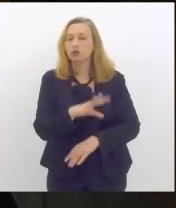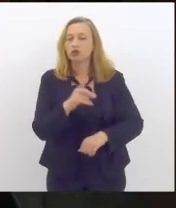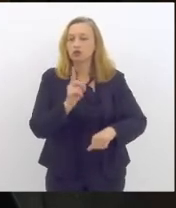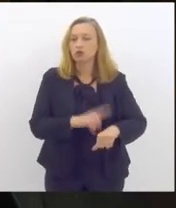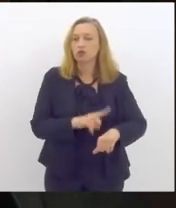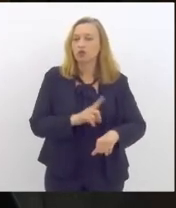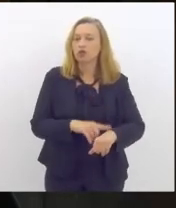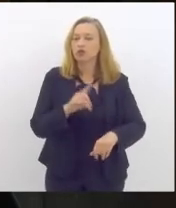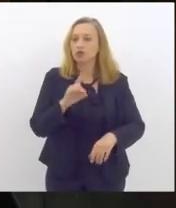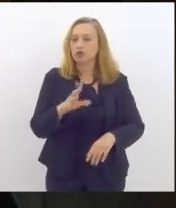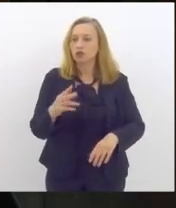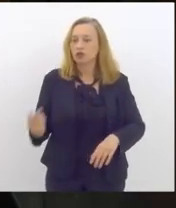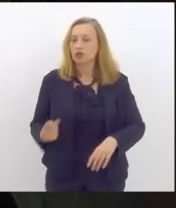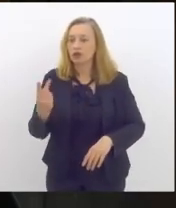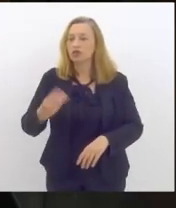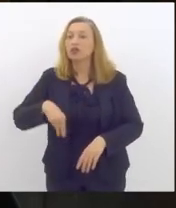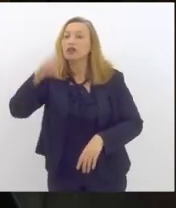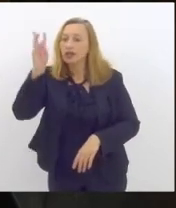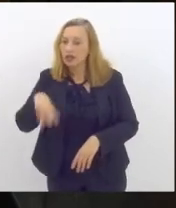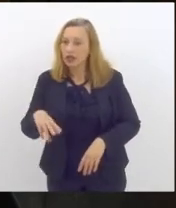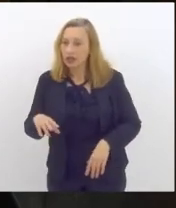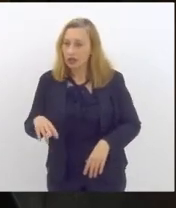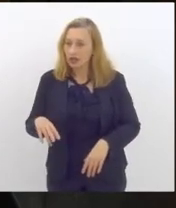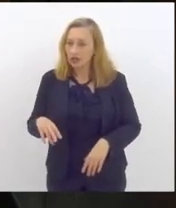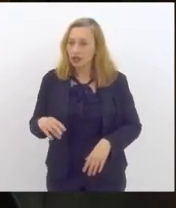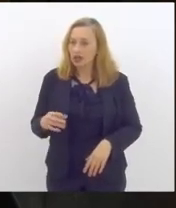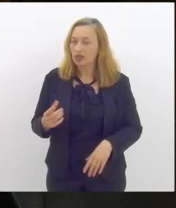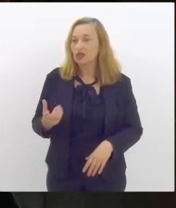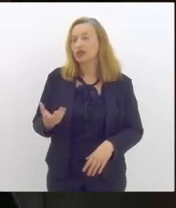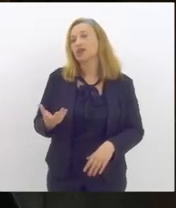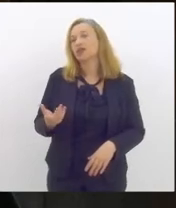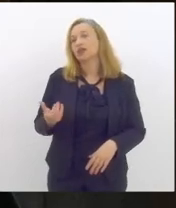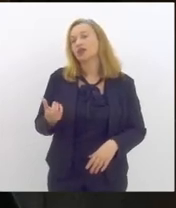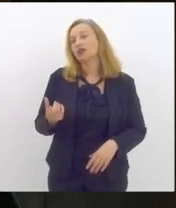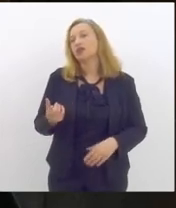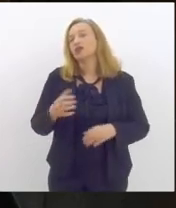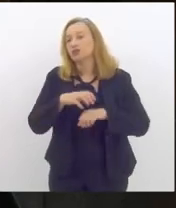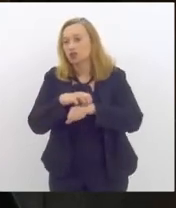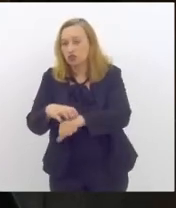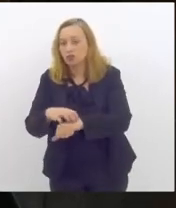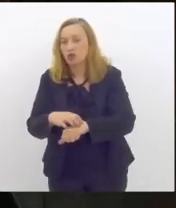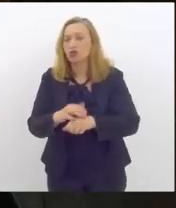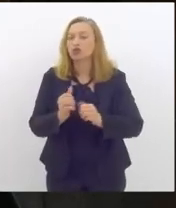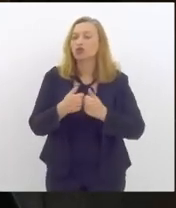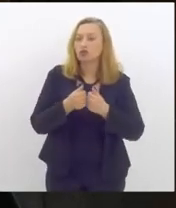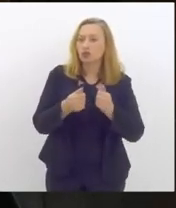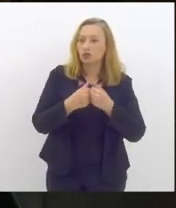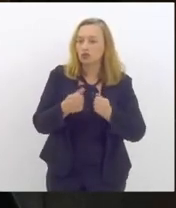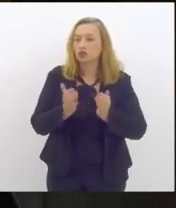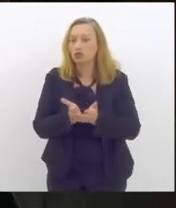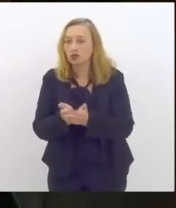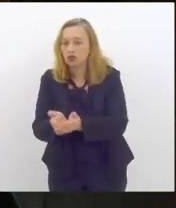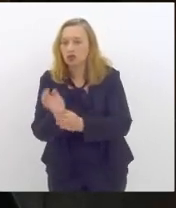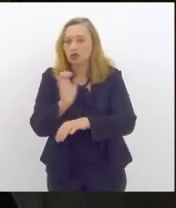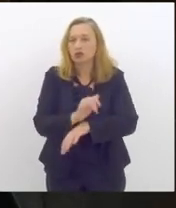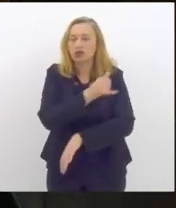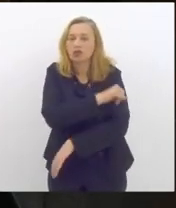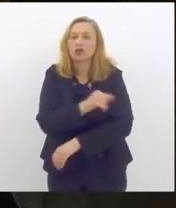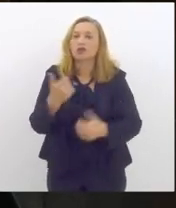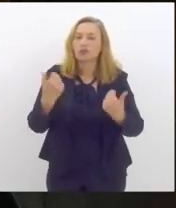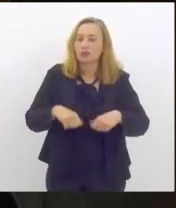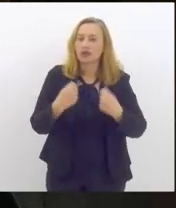instância só beneficia quem lucra com transporte de ônibus com transporte rodoviário no estado do Rio de Janeiro a gente